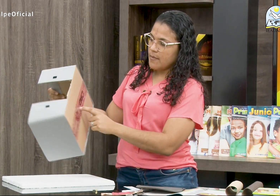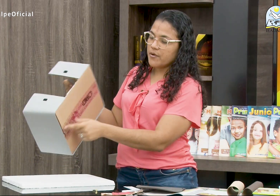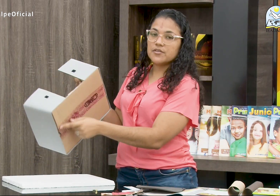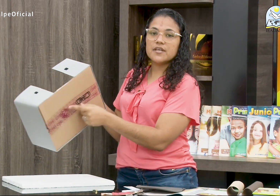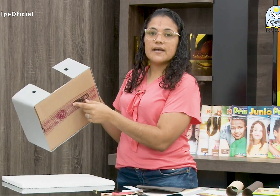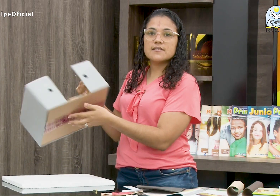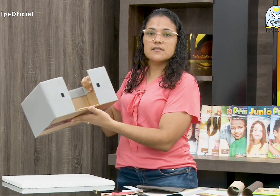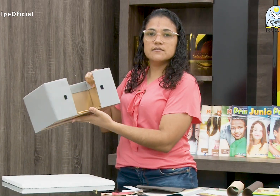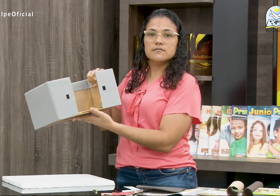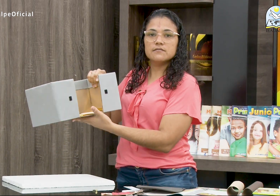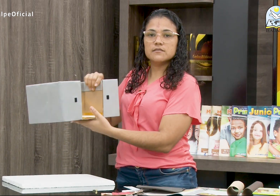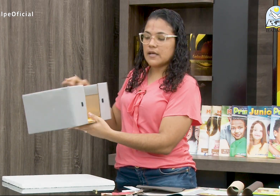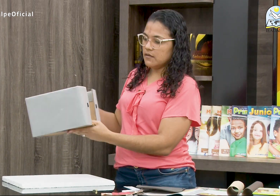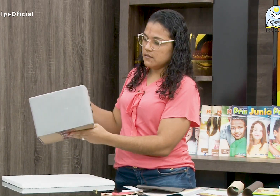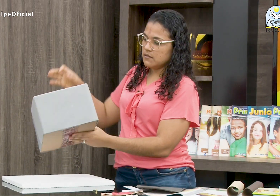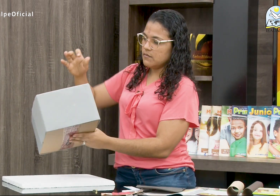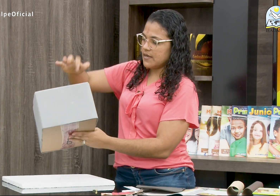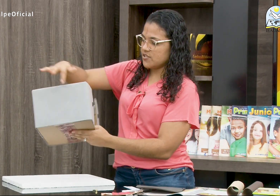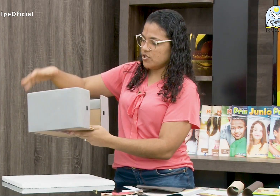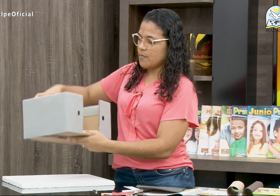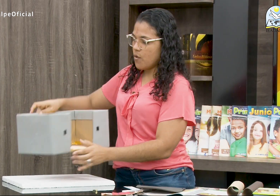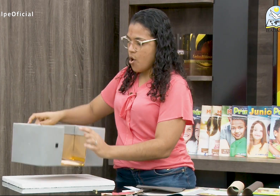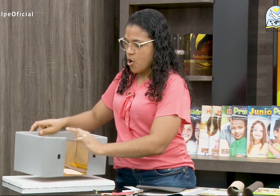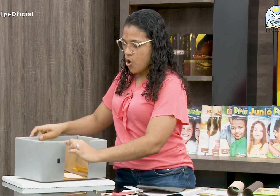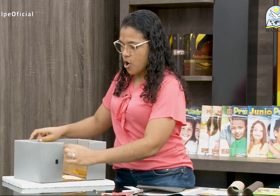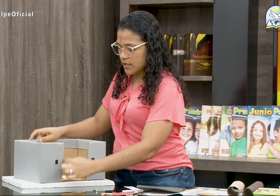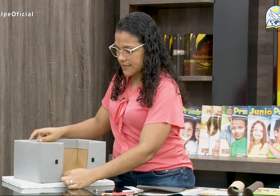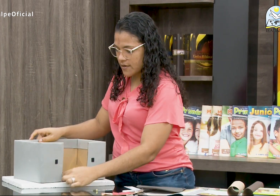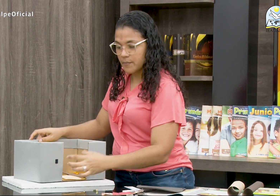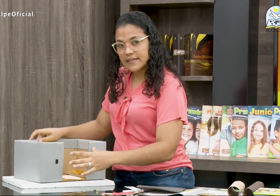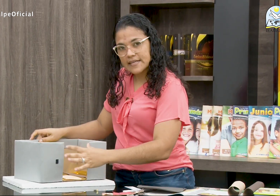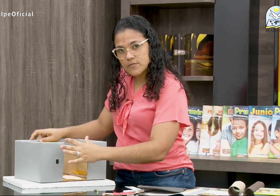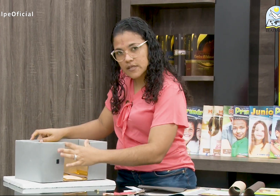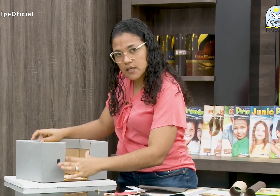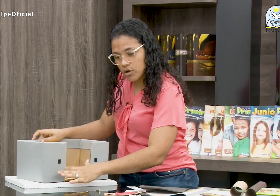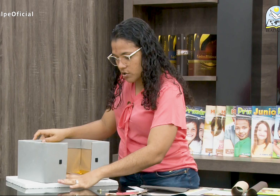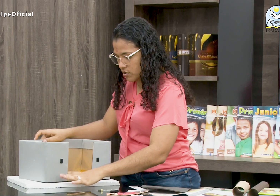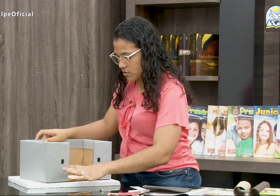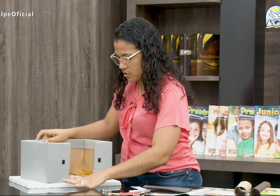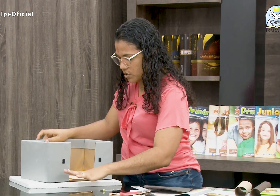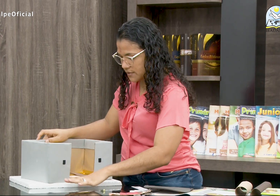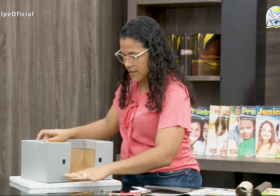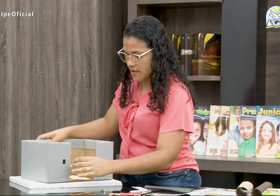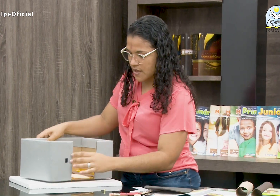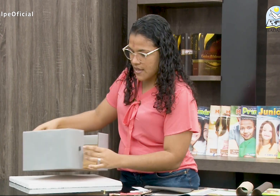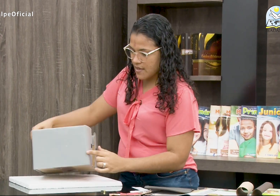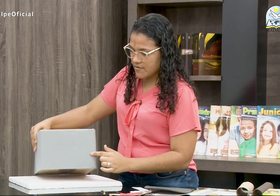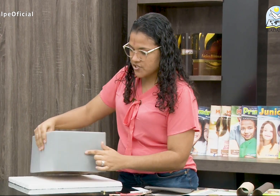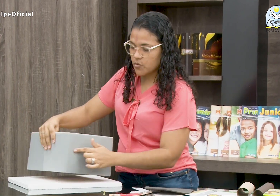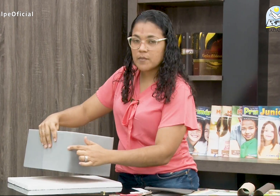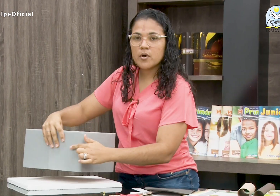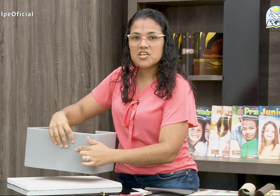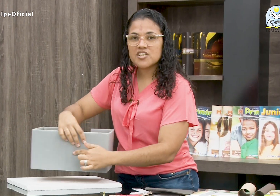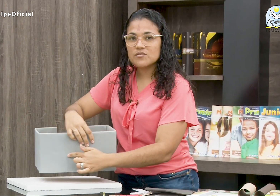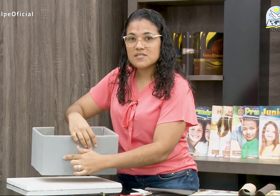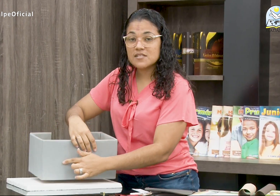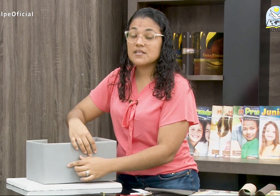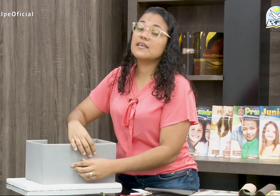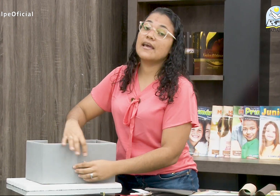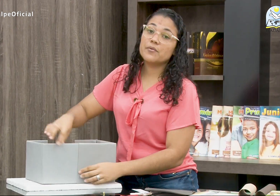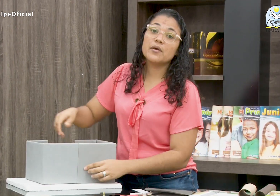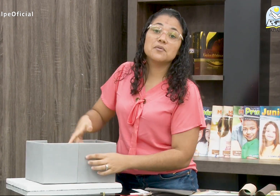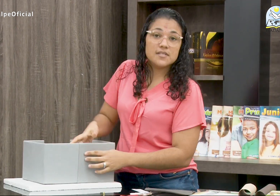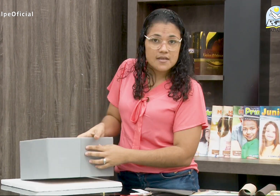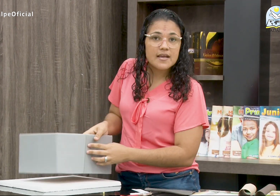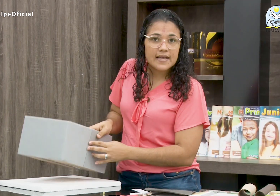caixa normal que eu tinha em casa, tá? Uma caixa normal. Cortei um pedaço aqui, ó, cortei, revesti com emborrachado cinza,